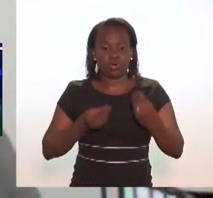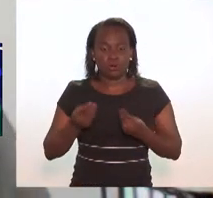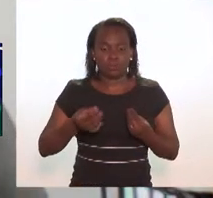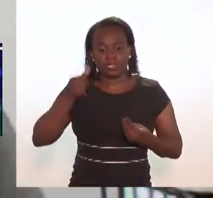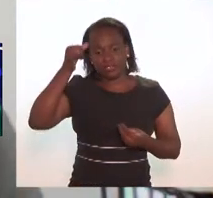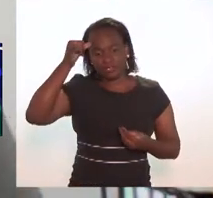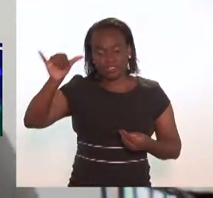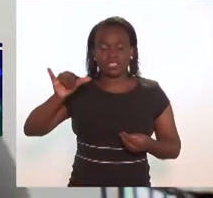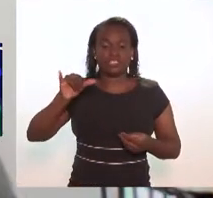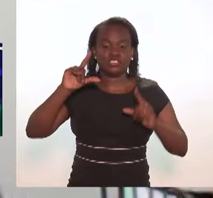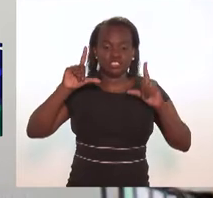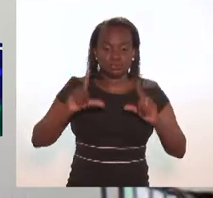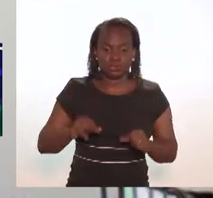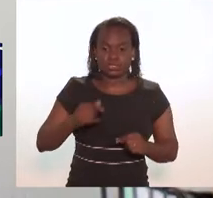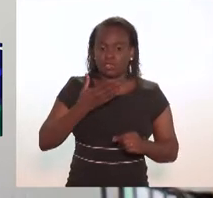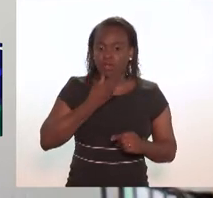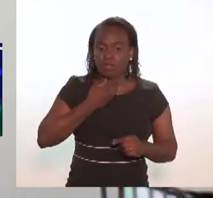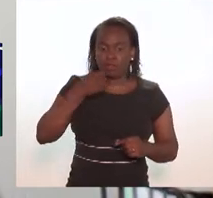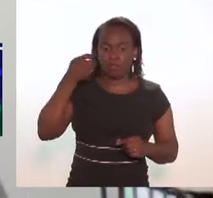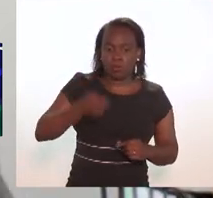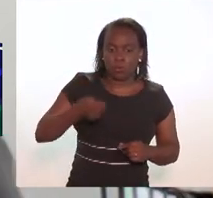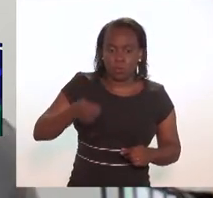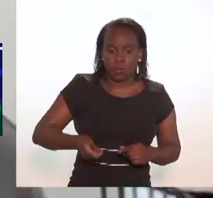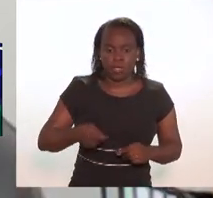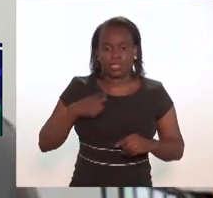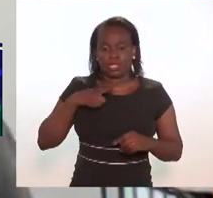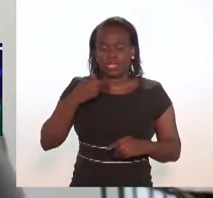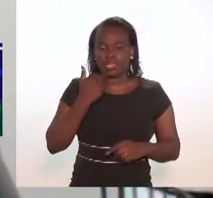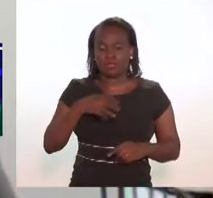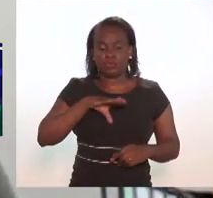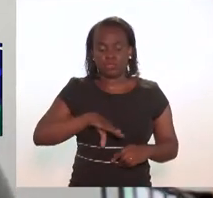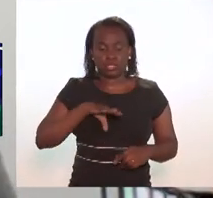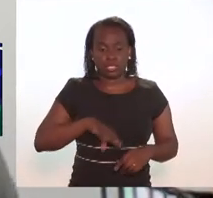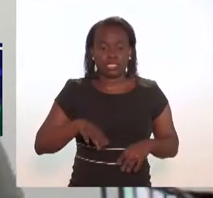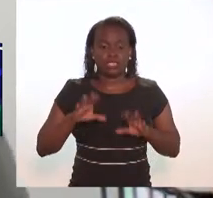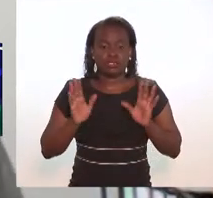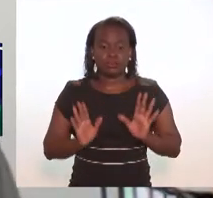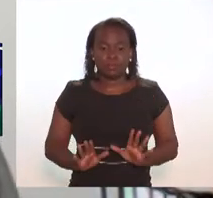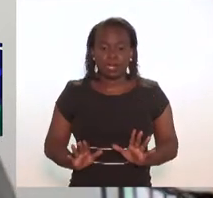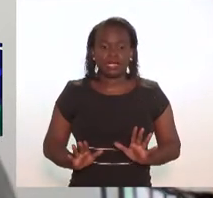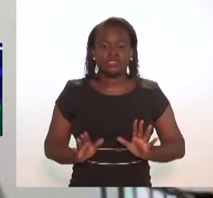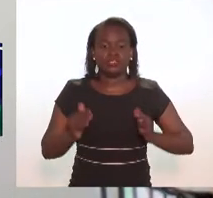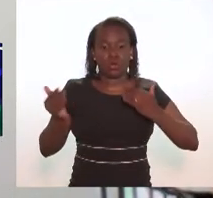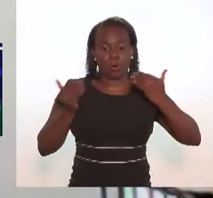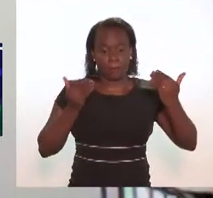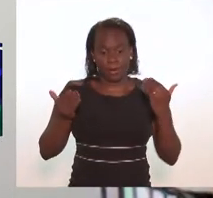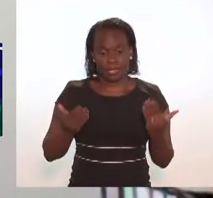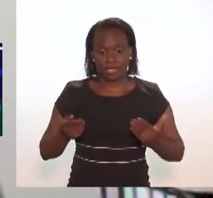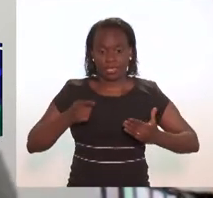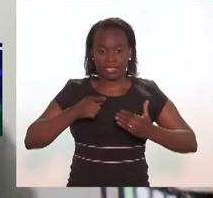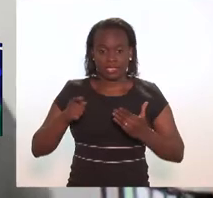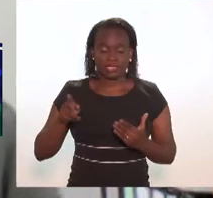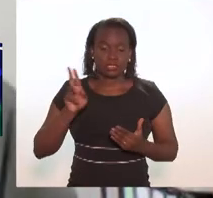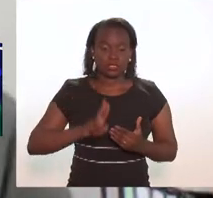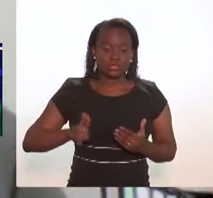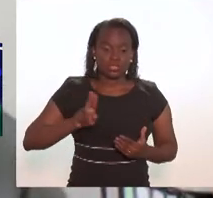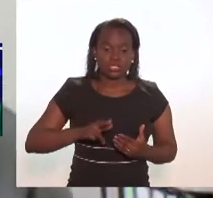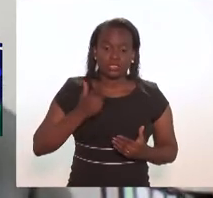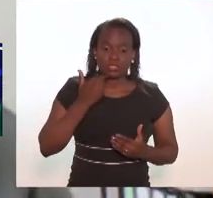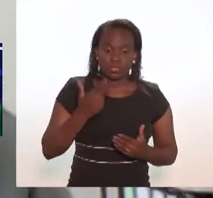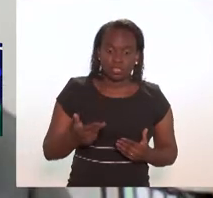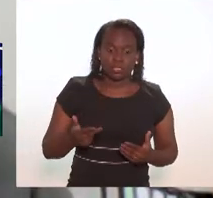de inibir o sexismo que se reflete na língua portuguesa. Agora, comparar esse debate com o uso da língua